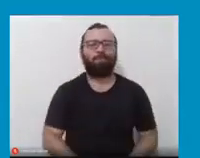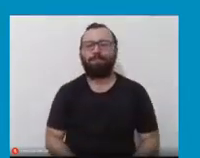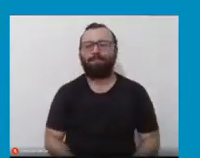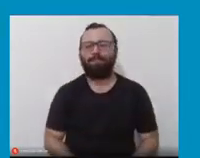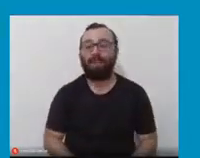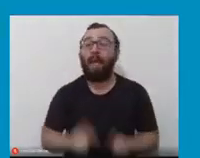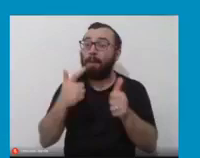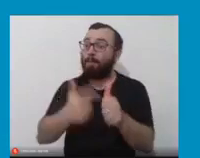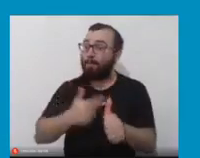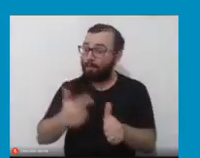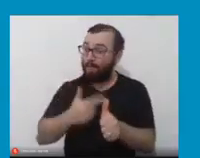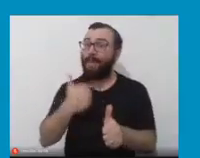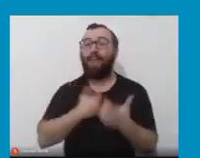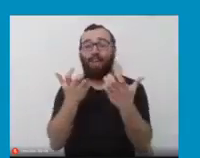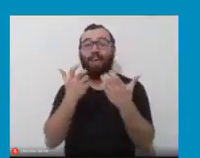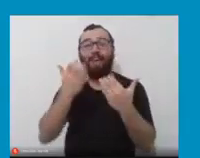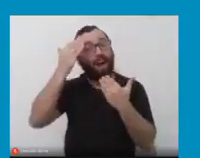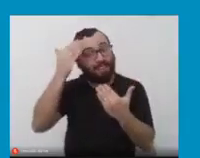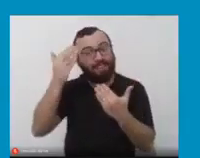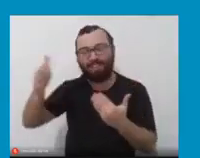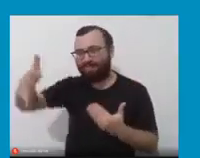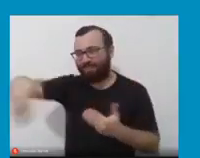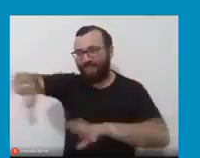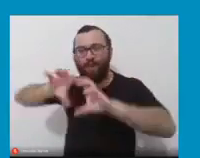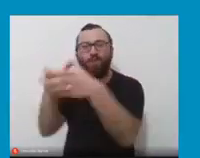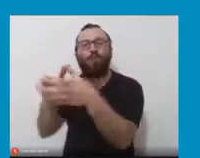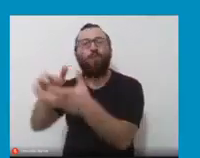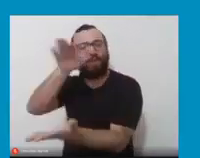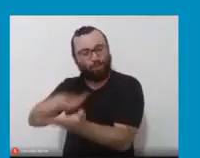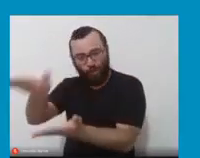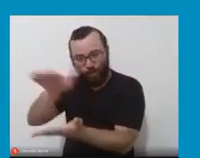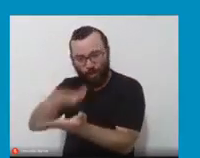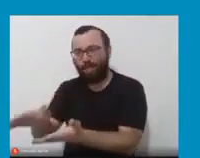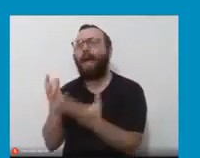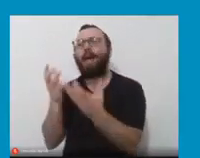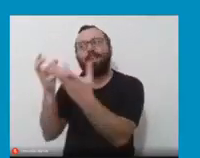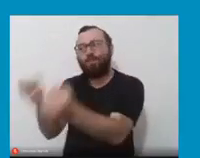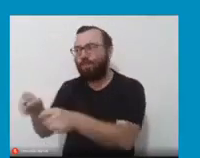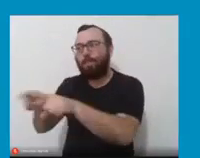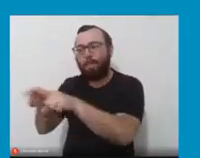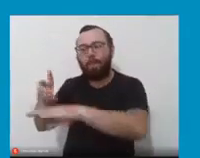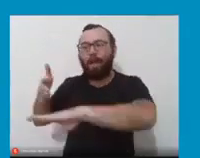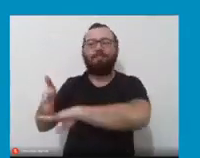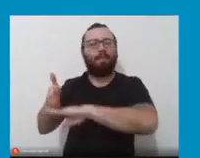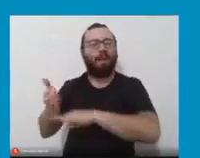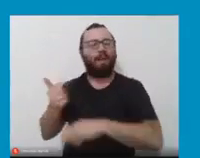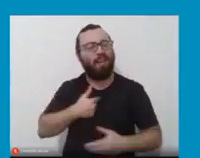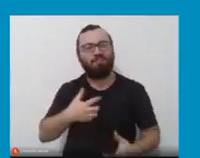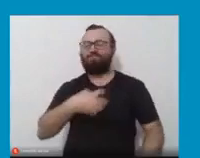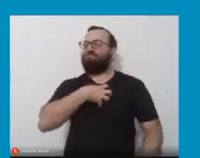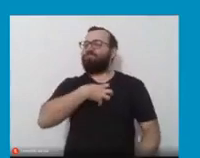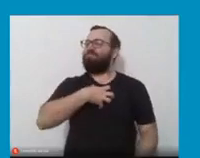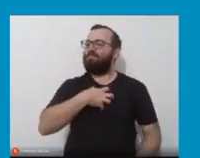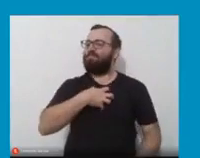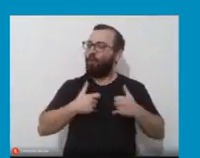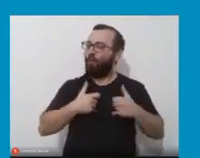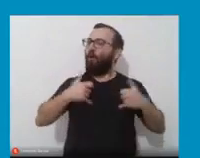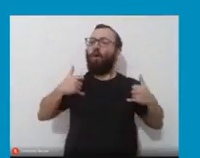primeiro, eu queria agradecer a todos aí da editora e todos que aceitaram participar aí. Eu estou me sentindo muito honrado.